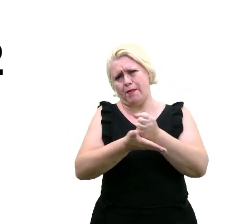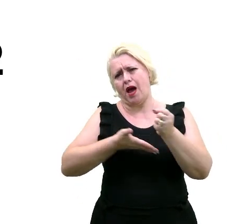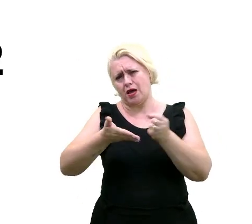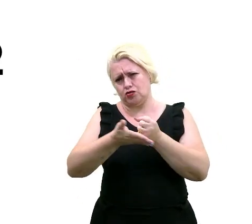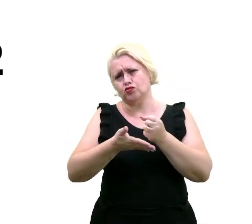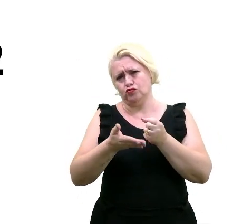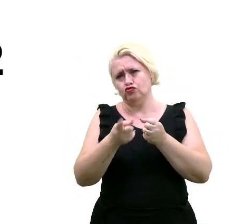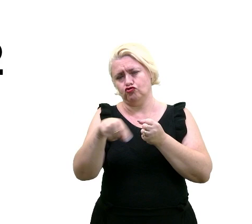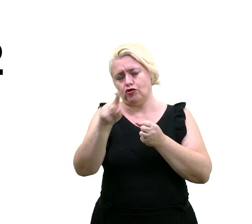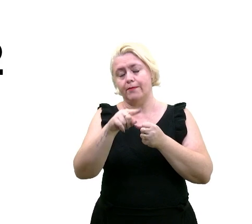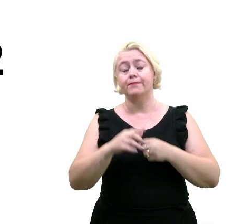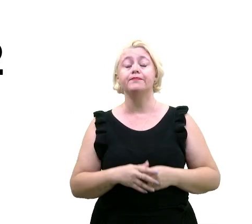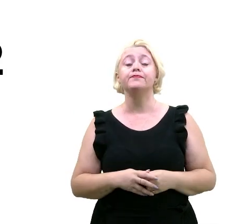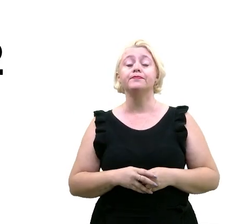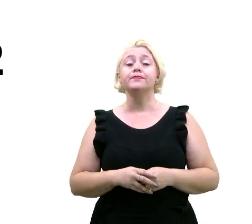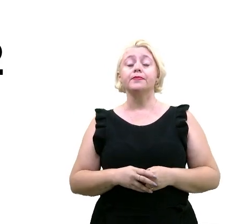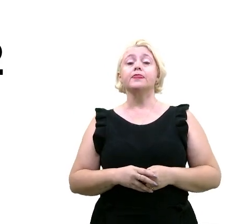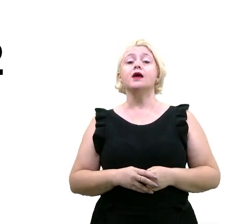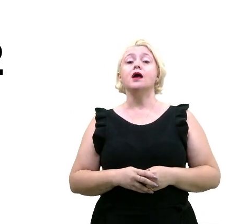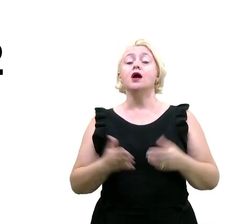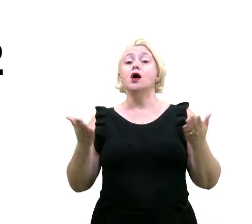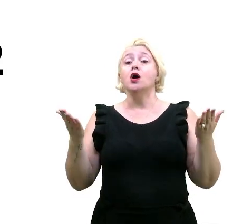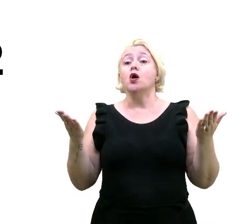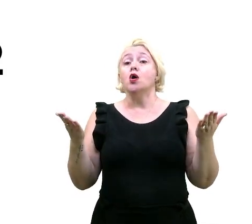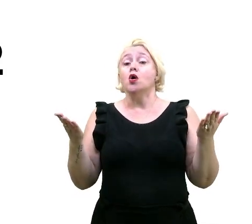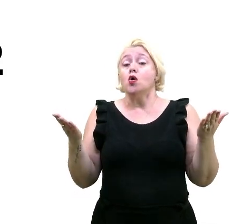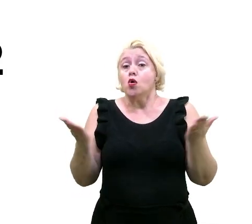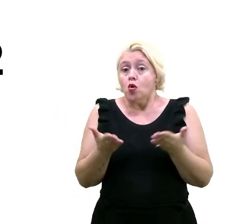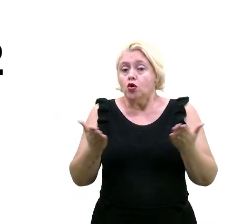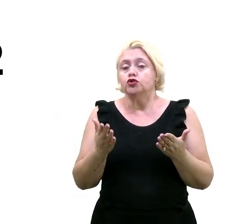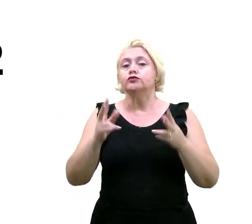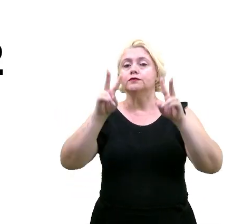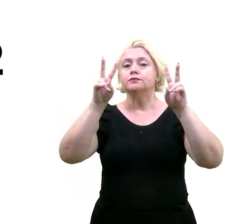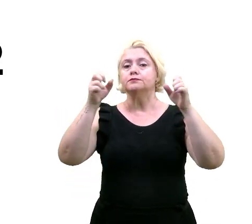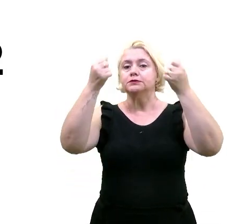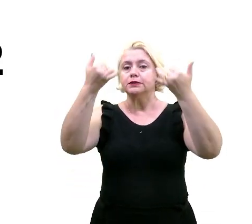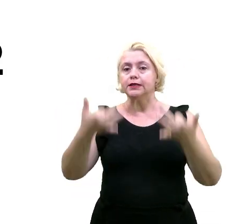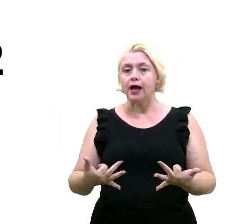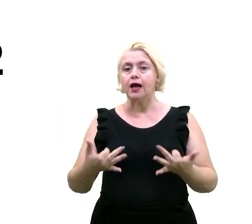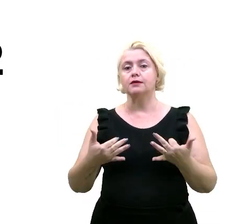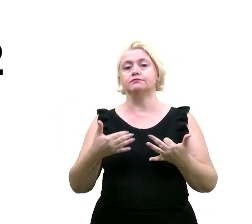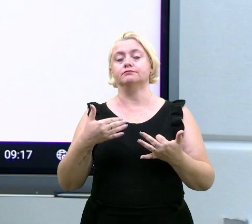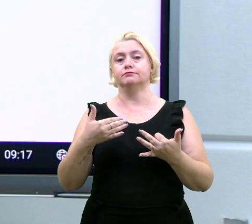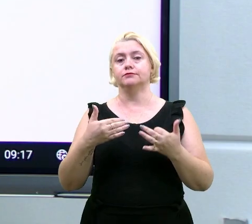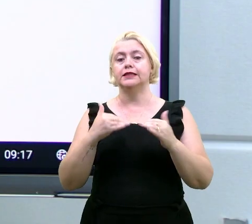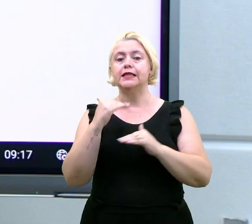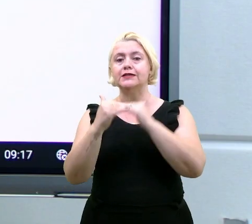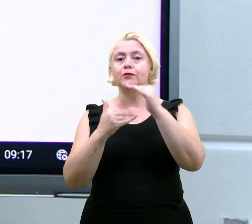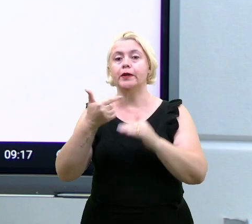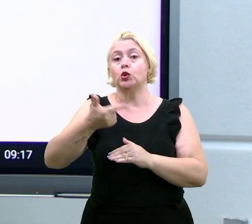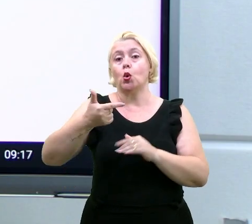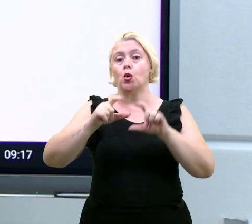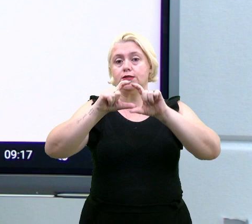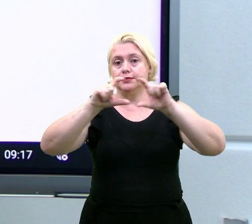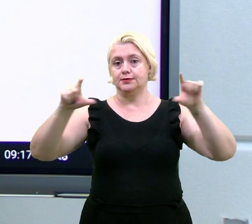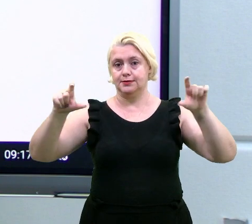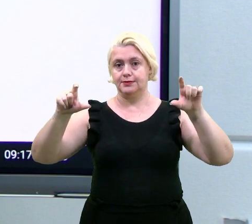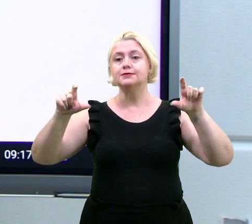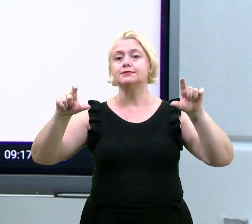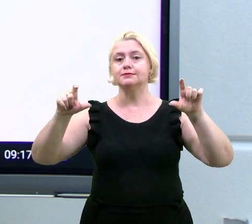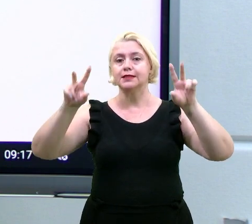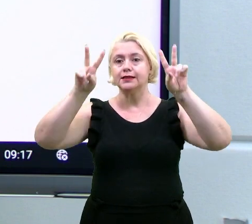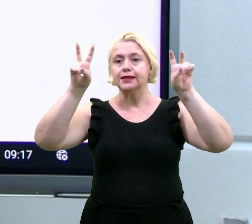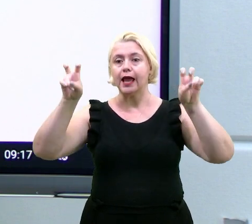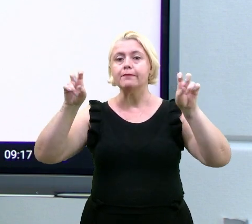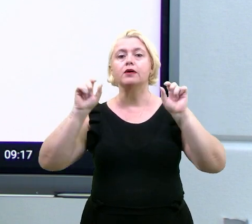escolas hoje nós vamos falar nesse momento do desenvolvimento dois do tema persistência da